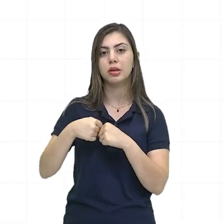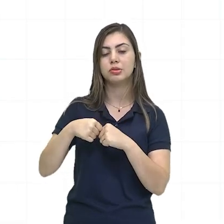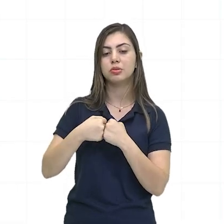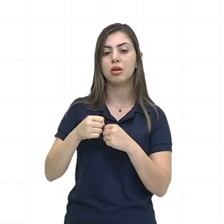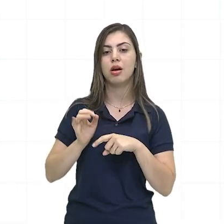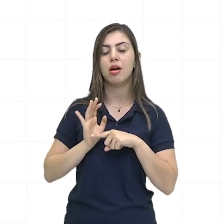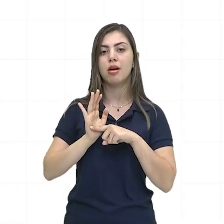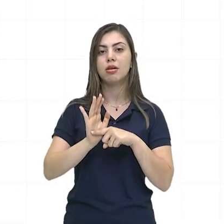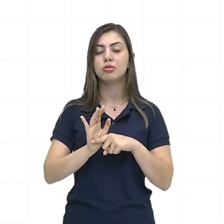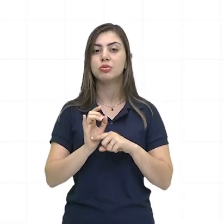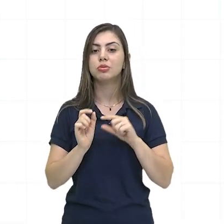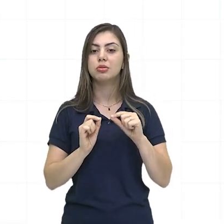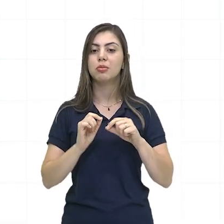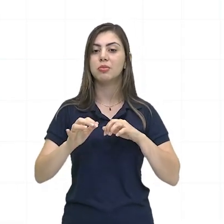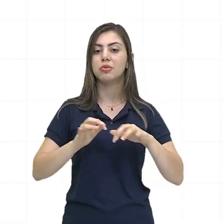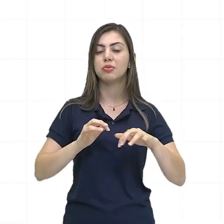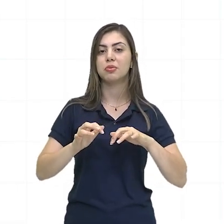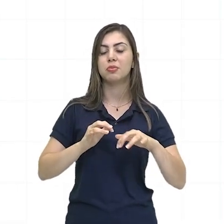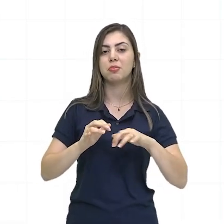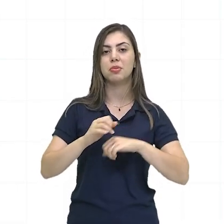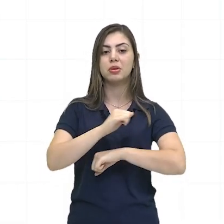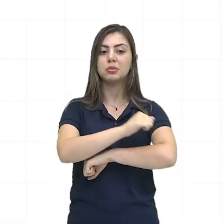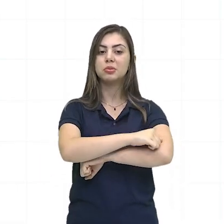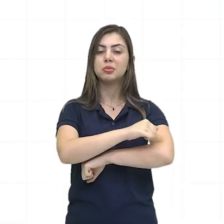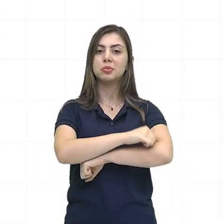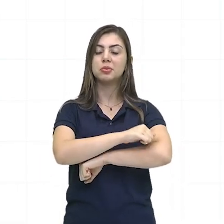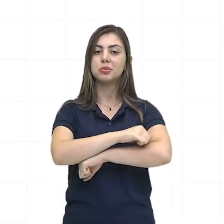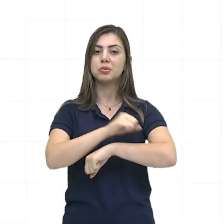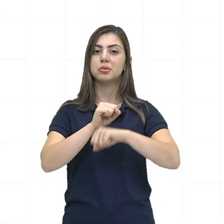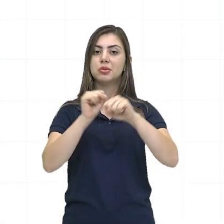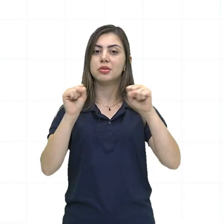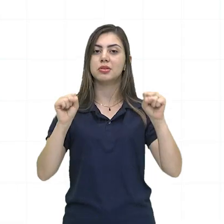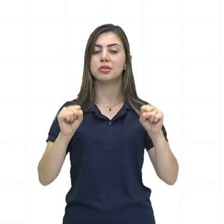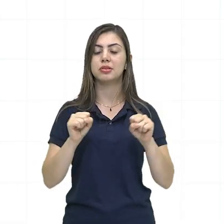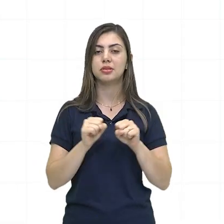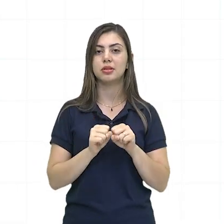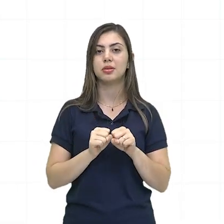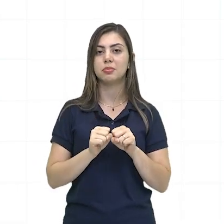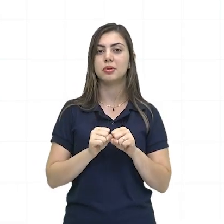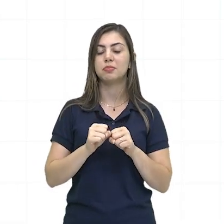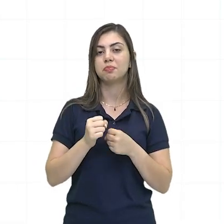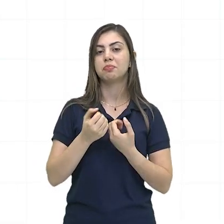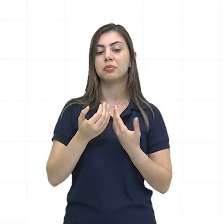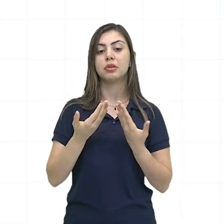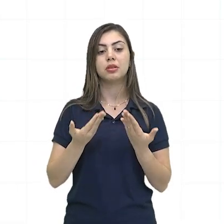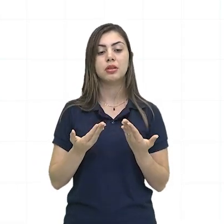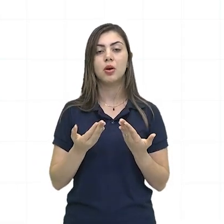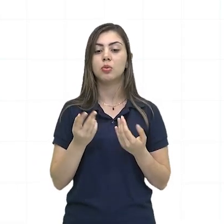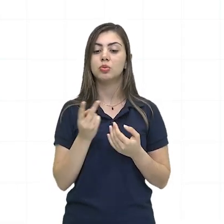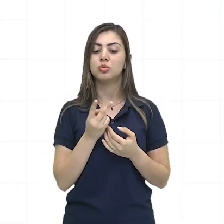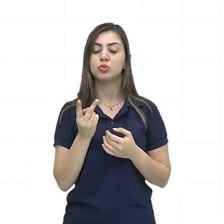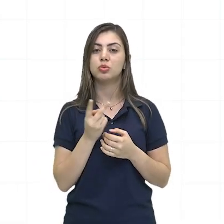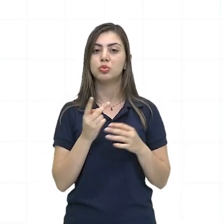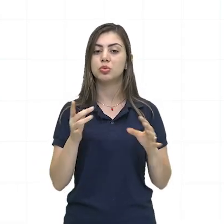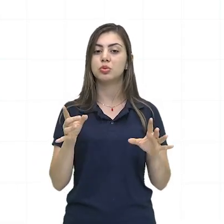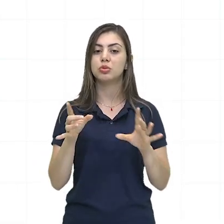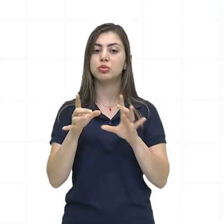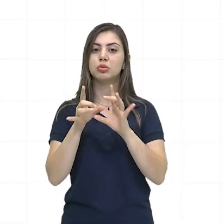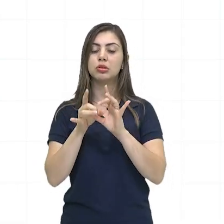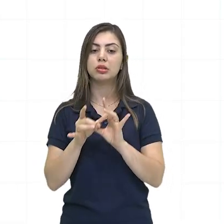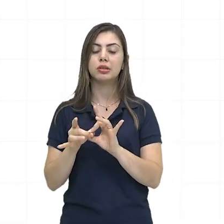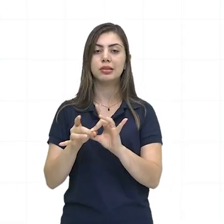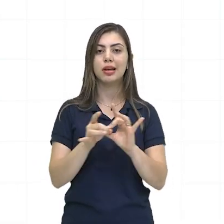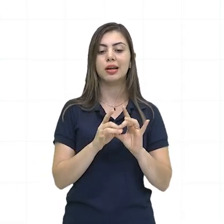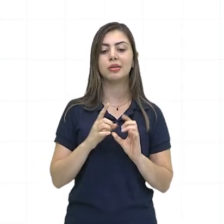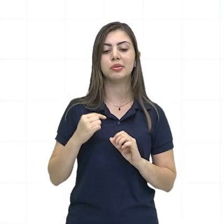movimento dos ossos do nosso sistema esquelético. E junto, os dois sistemas, né, permitem